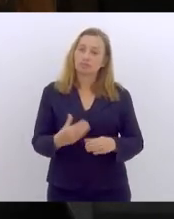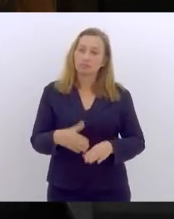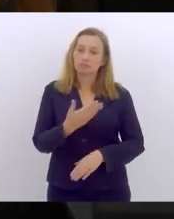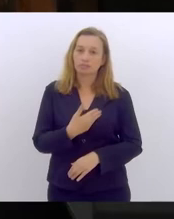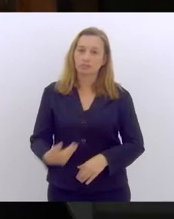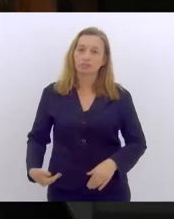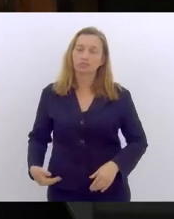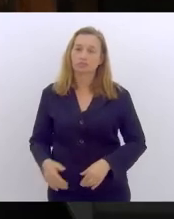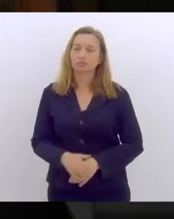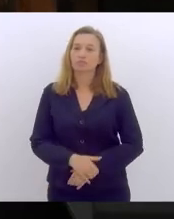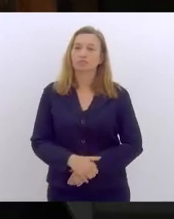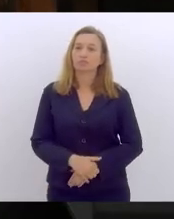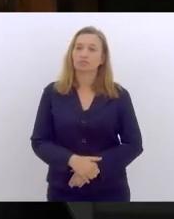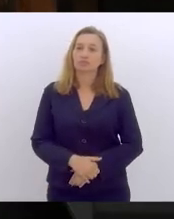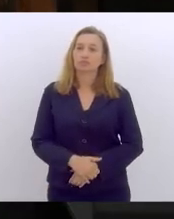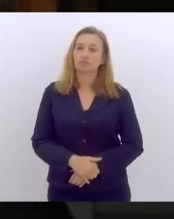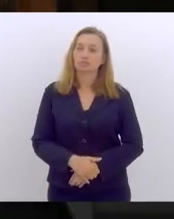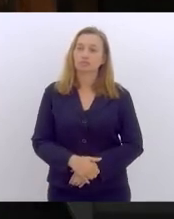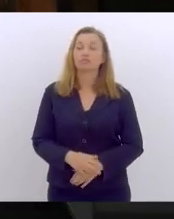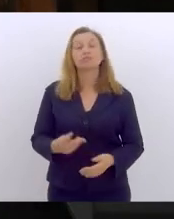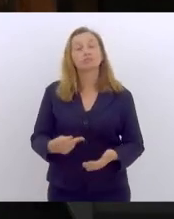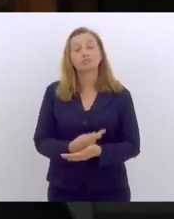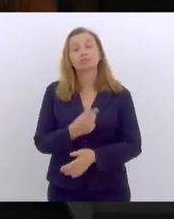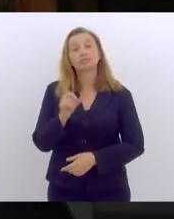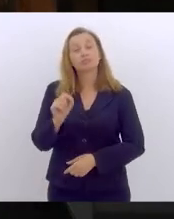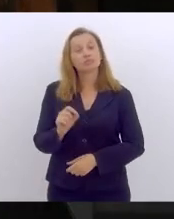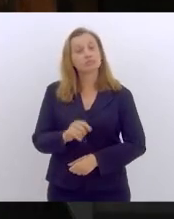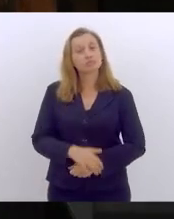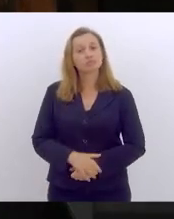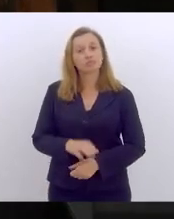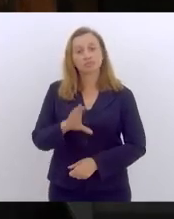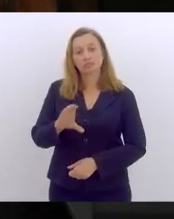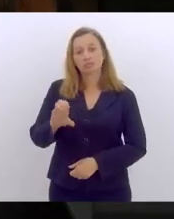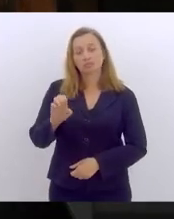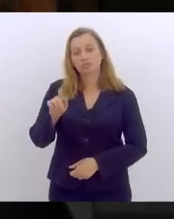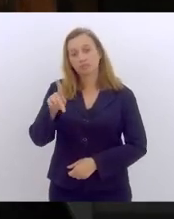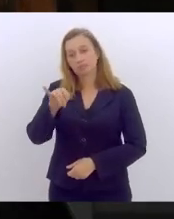público. E o que aconteceu com a CEPERJ?